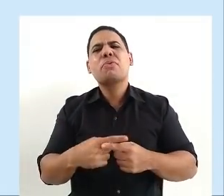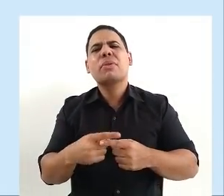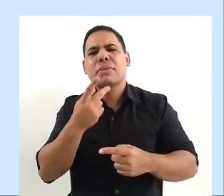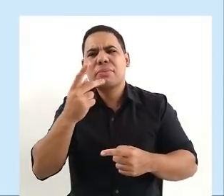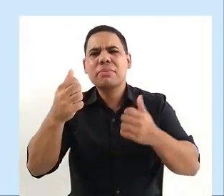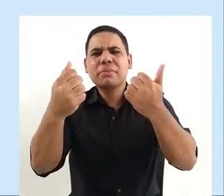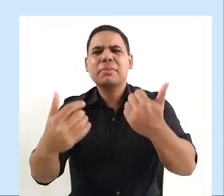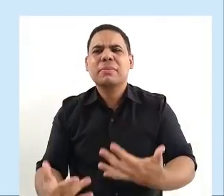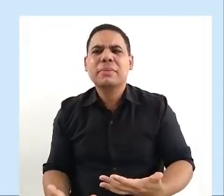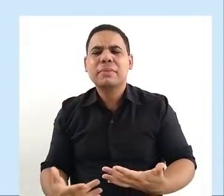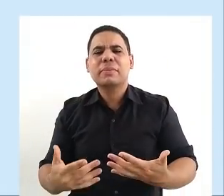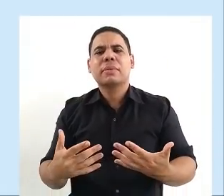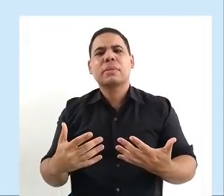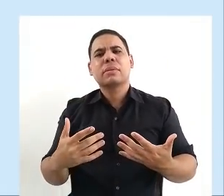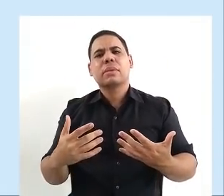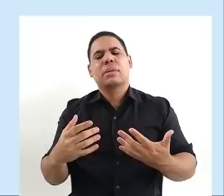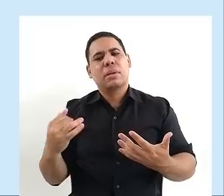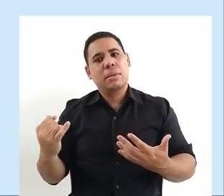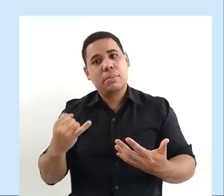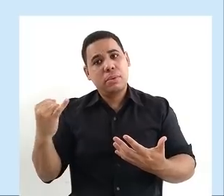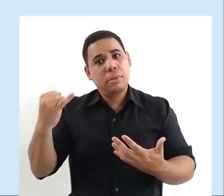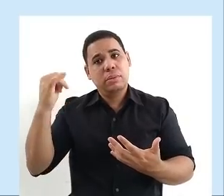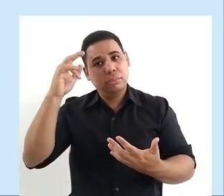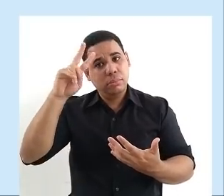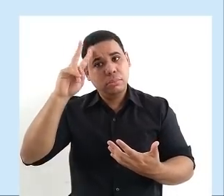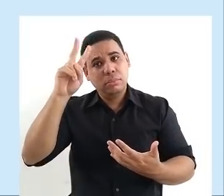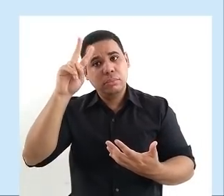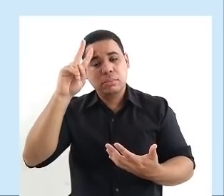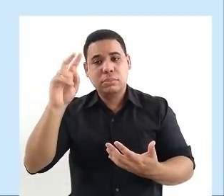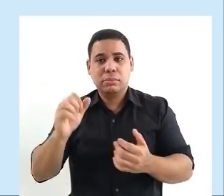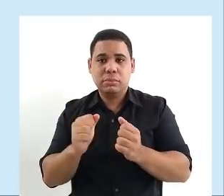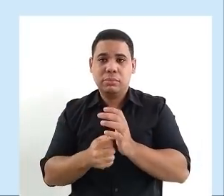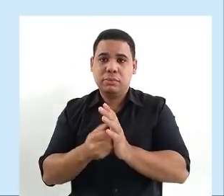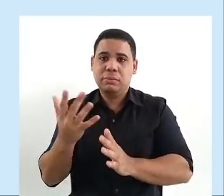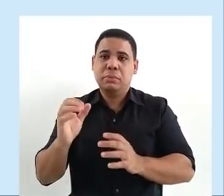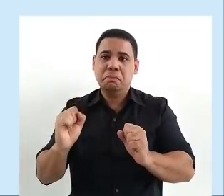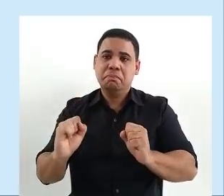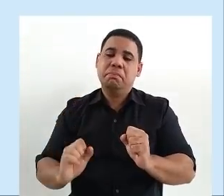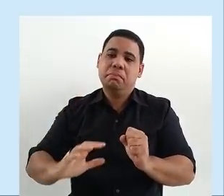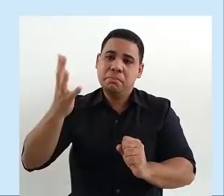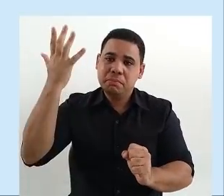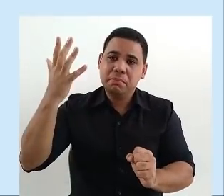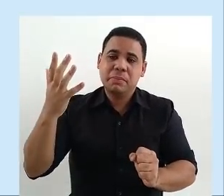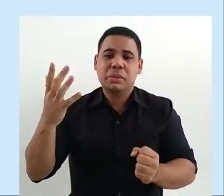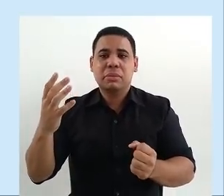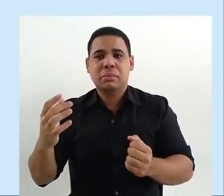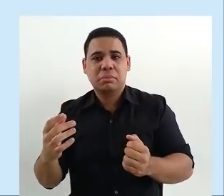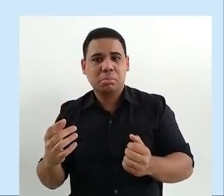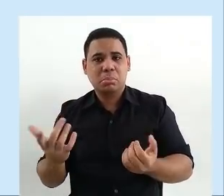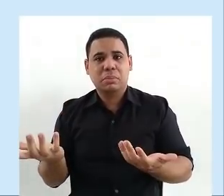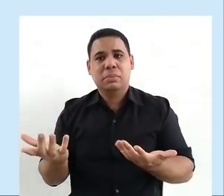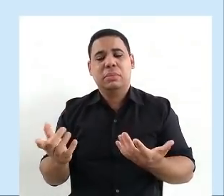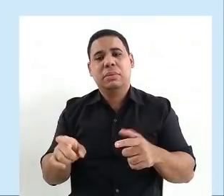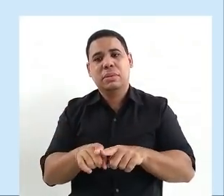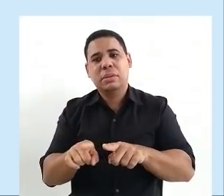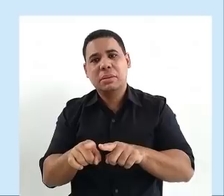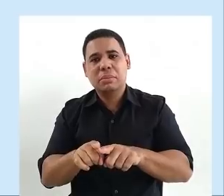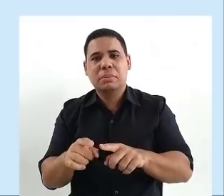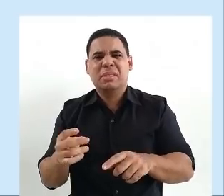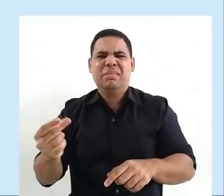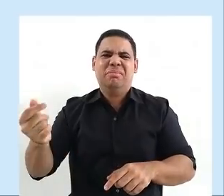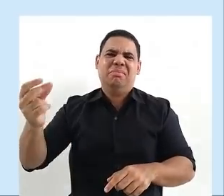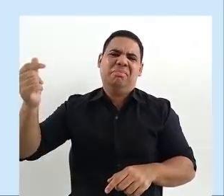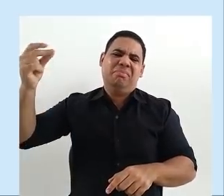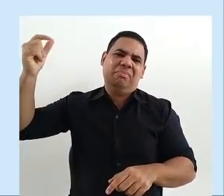tinha outros jogos lá no passado. Porque a probabilidade está no nosso dia a dia. As pessoas que nem